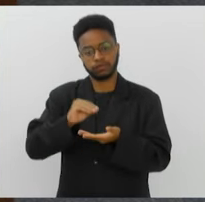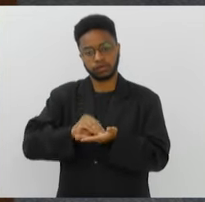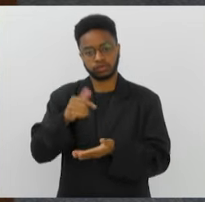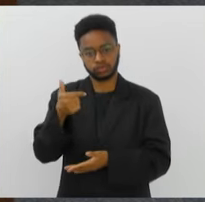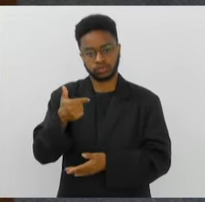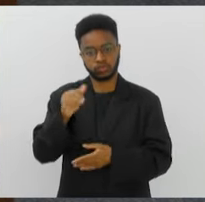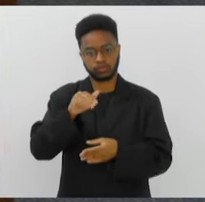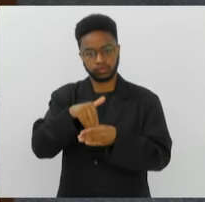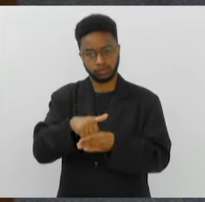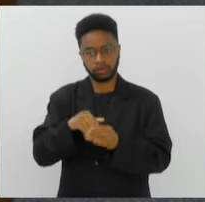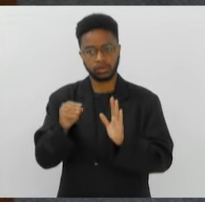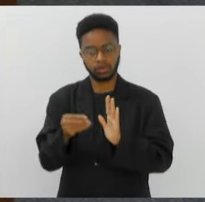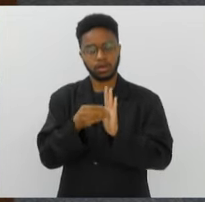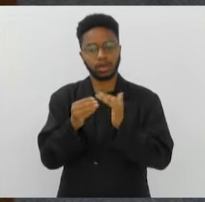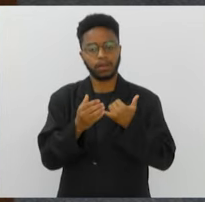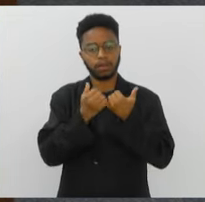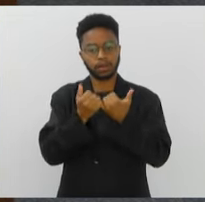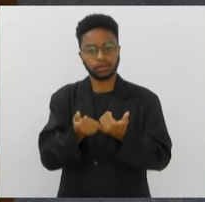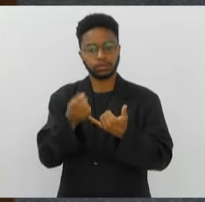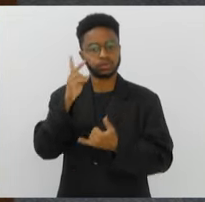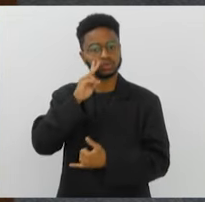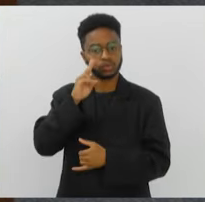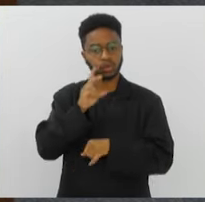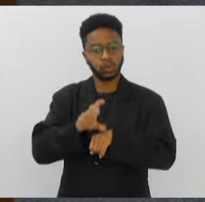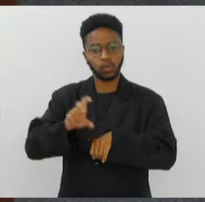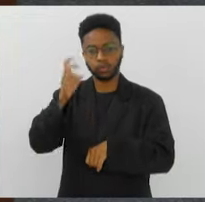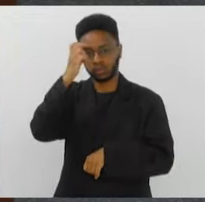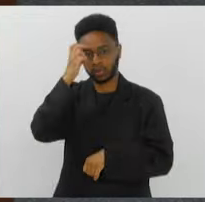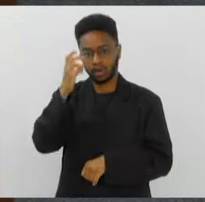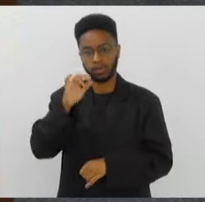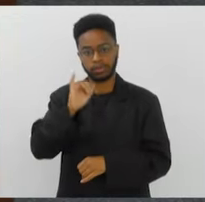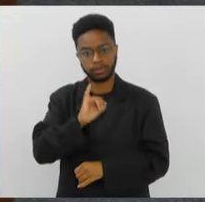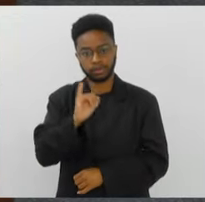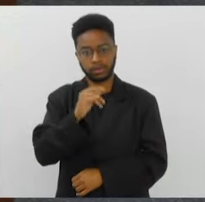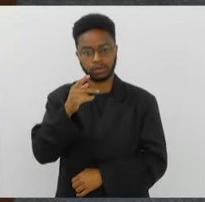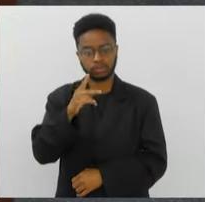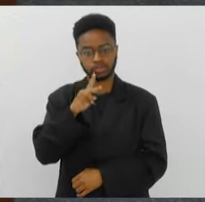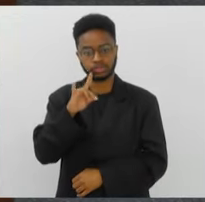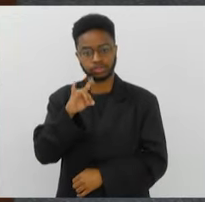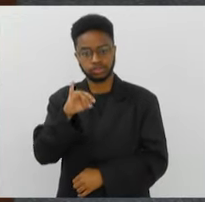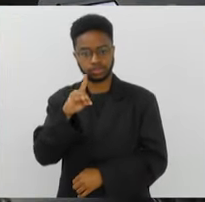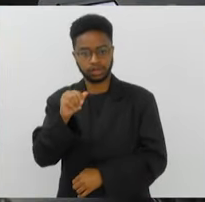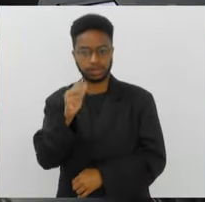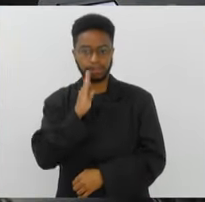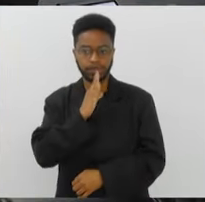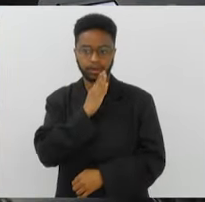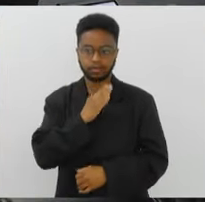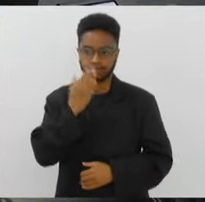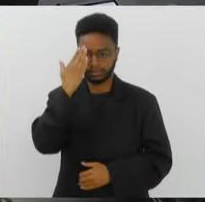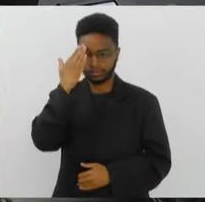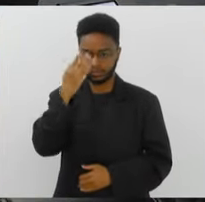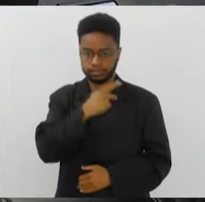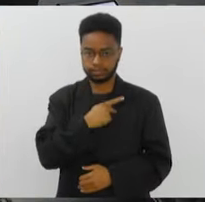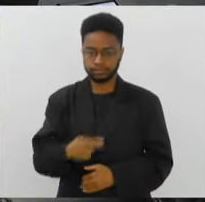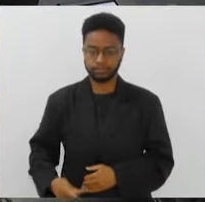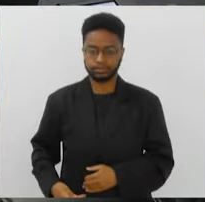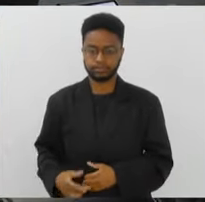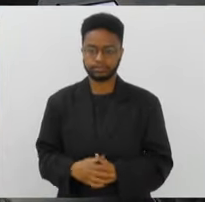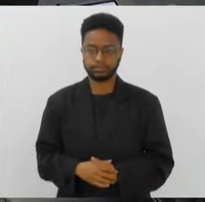segunda, patrimônio histórico, cultural e material de Dida Bá. Obrigado, presidente.